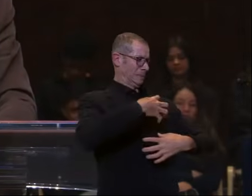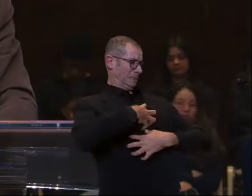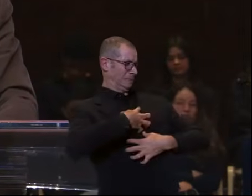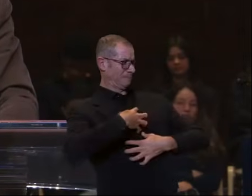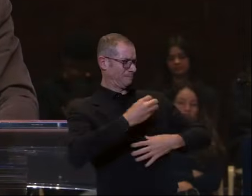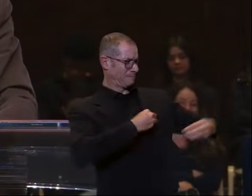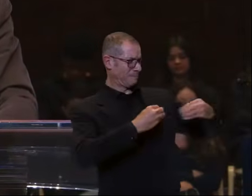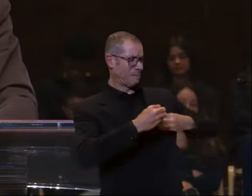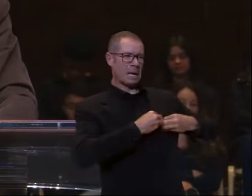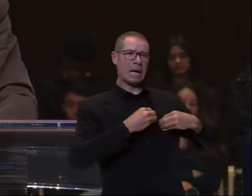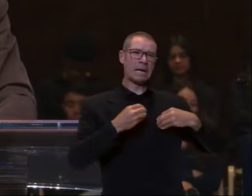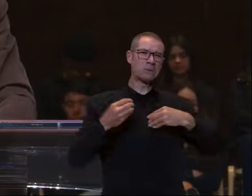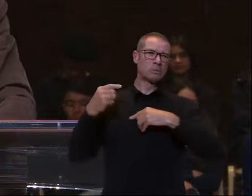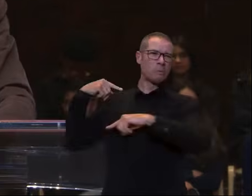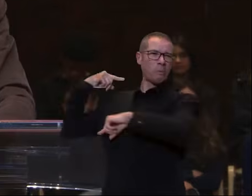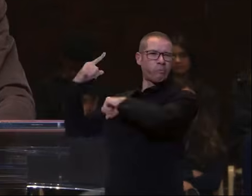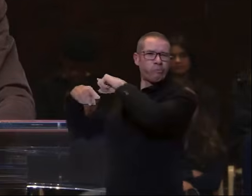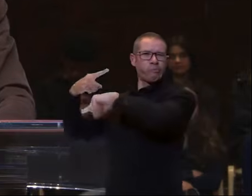que cometeu no passado.